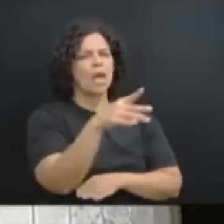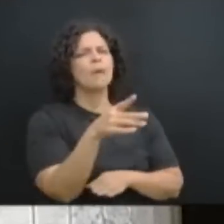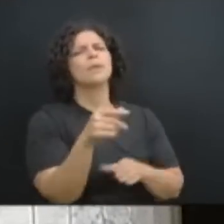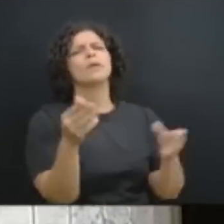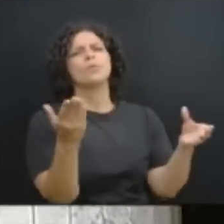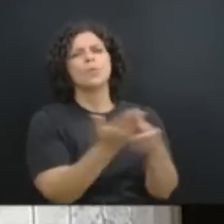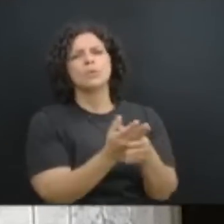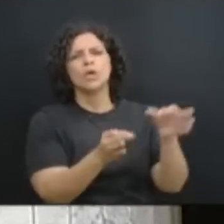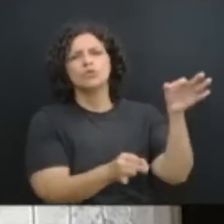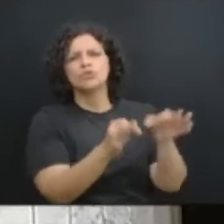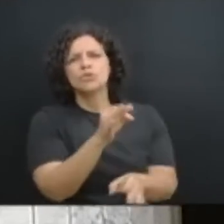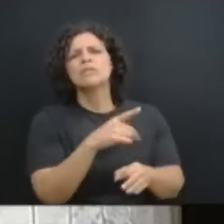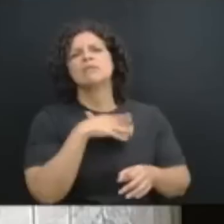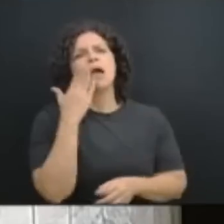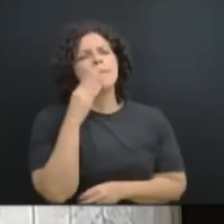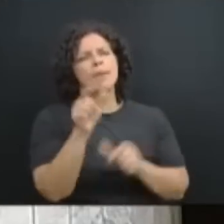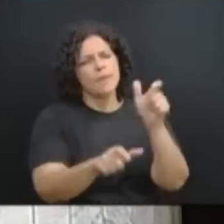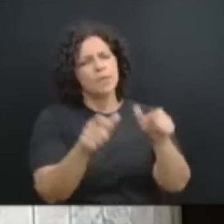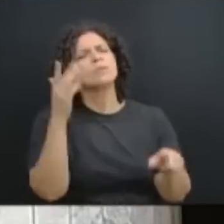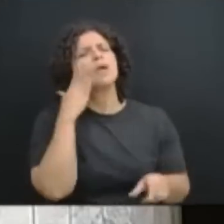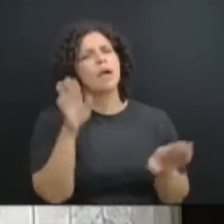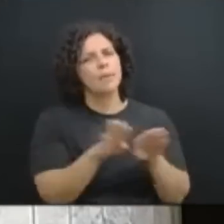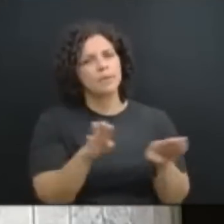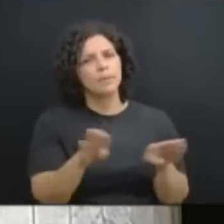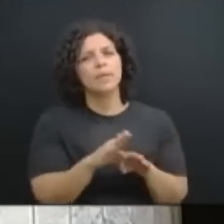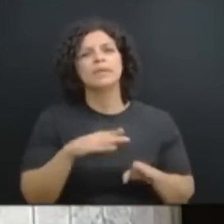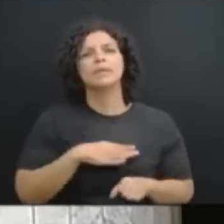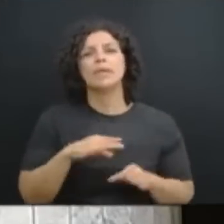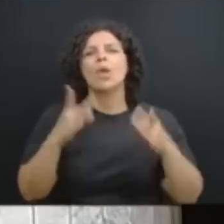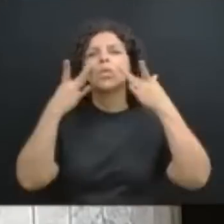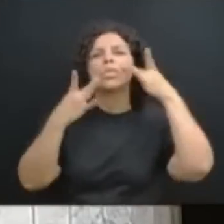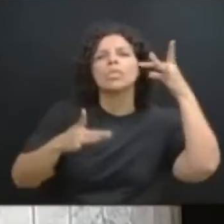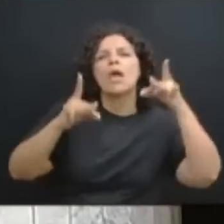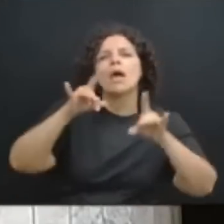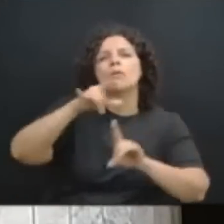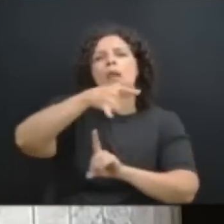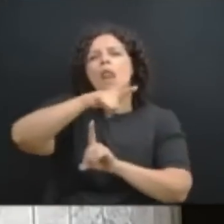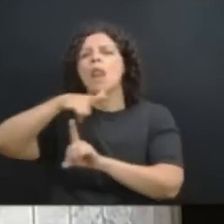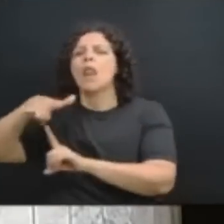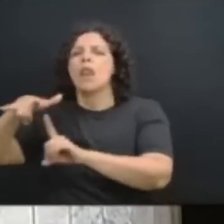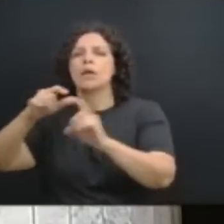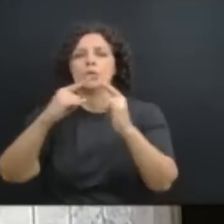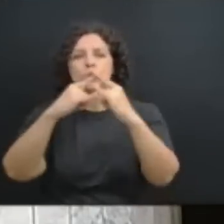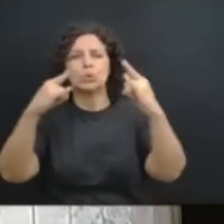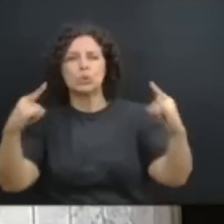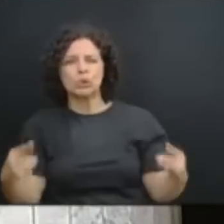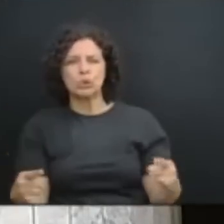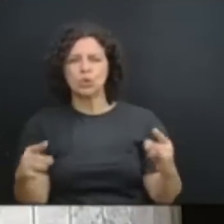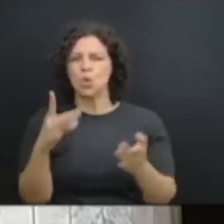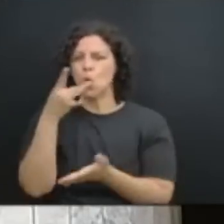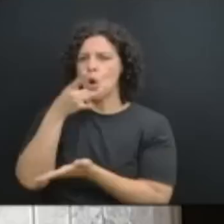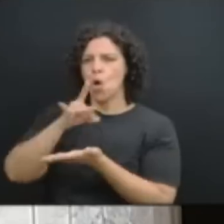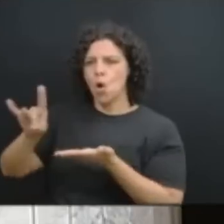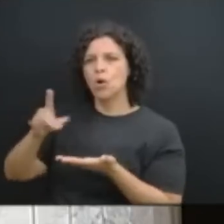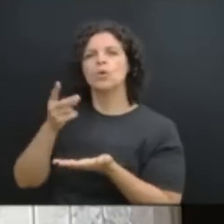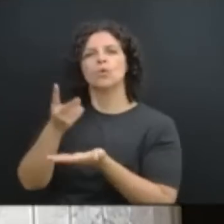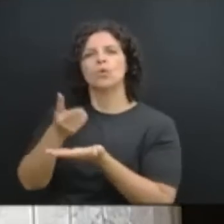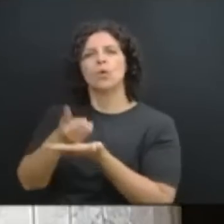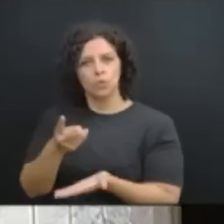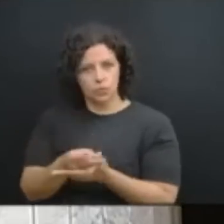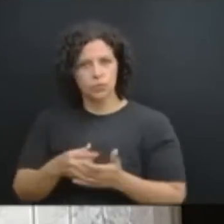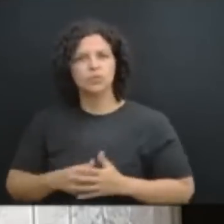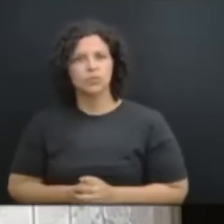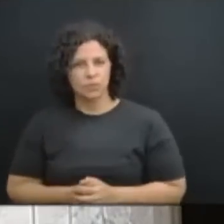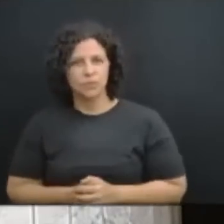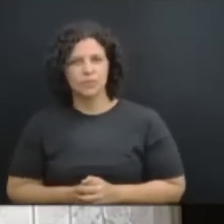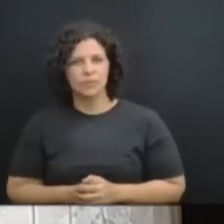sabe, e as pessoas sabem, e o teatro do circo dos horrores continua. E